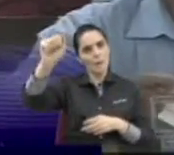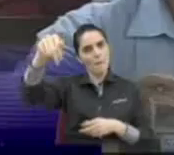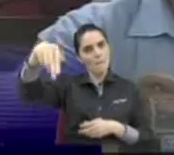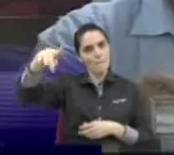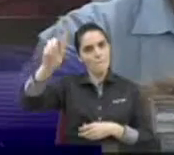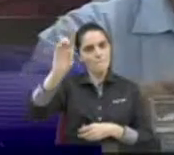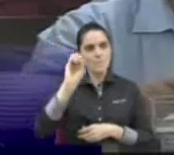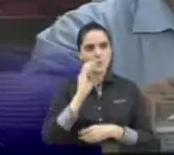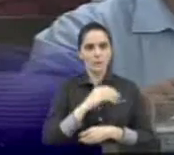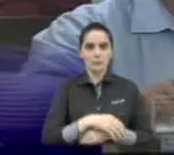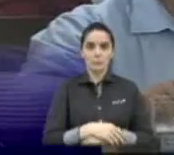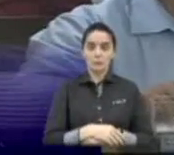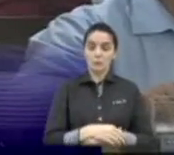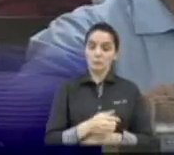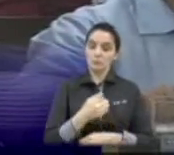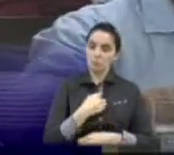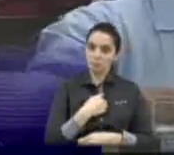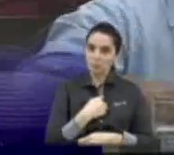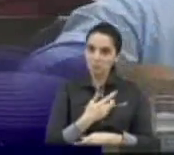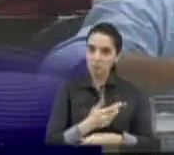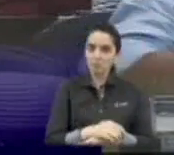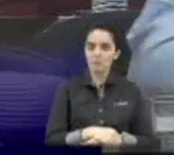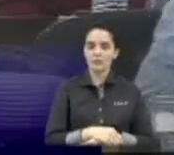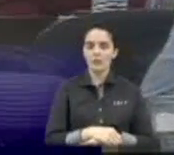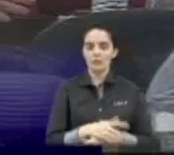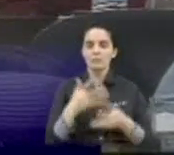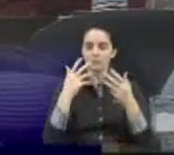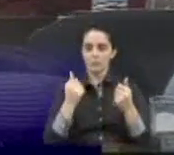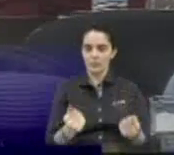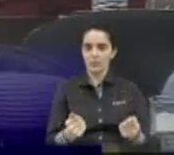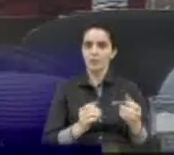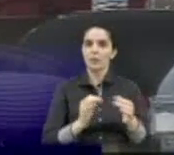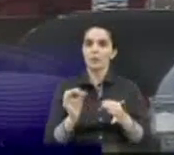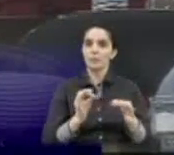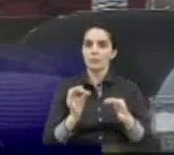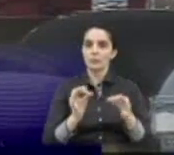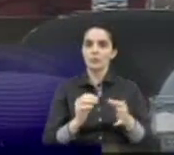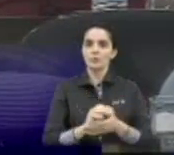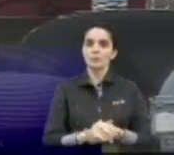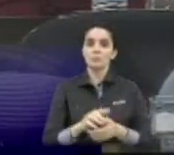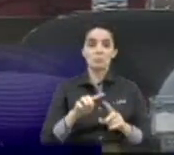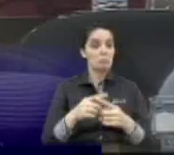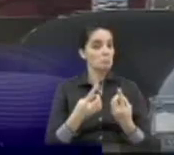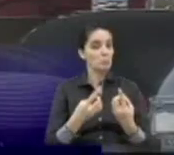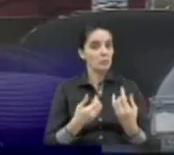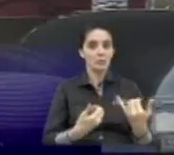passagem, quero dizer que eu sou favorável ao projeto. Mas a senhora me avisou